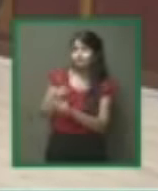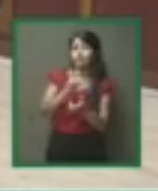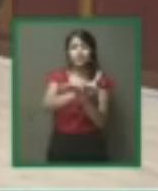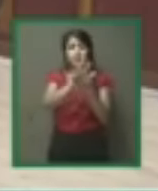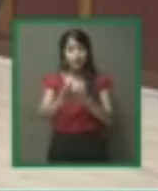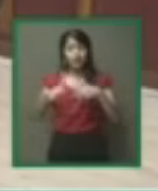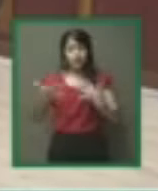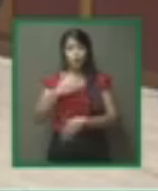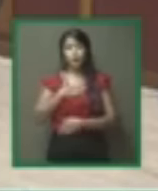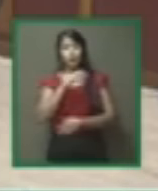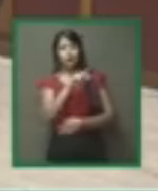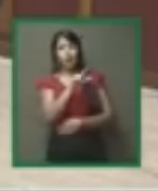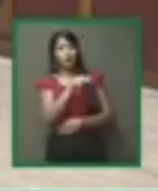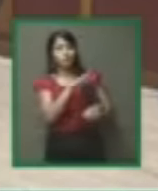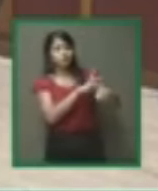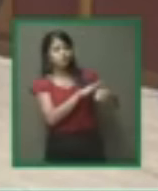quando o meu irmão adoeceu.